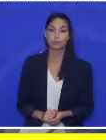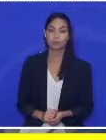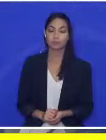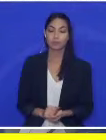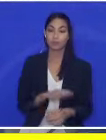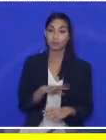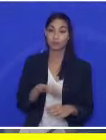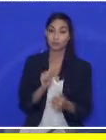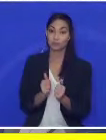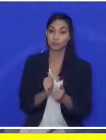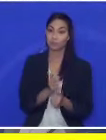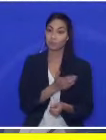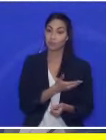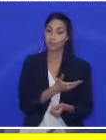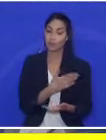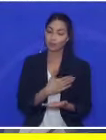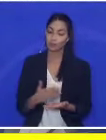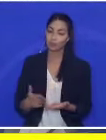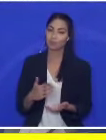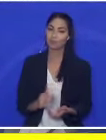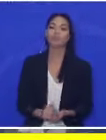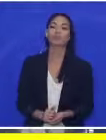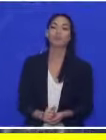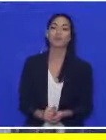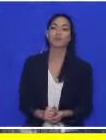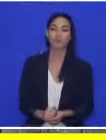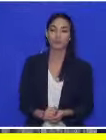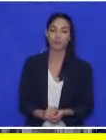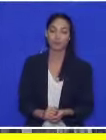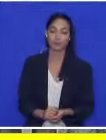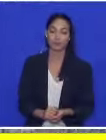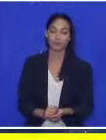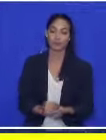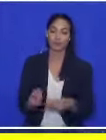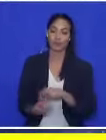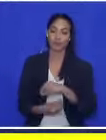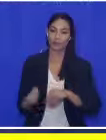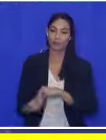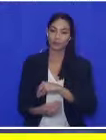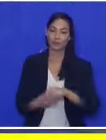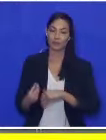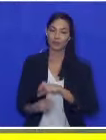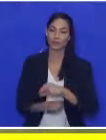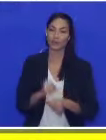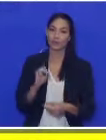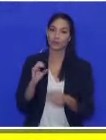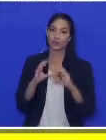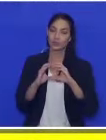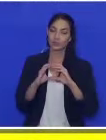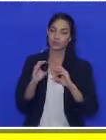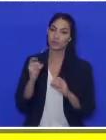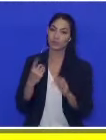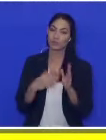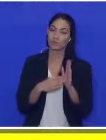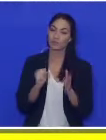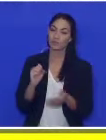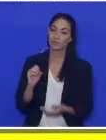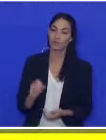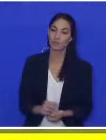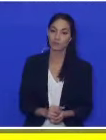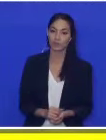Sorteio do Time do Coração, valendo! Globo recarregado, embaralhando 80 bolas numeradas